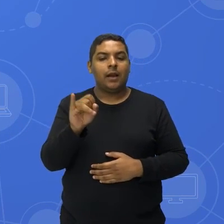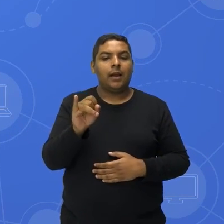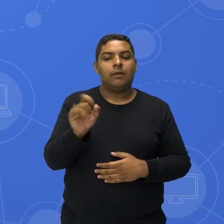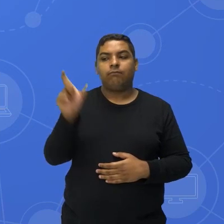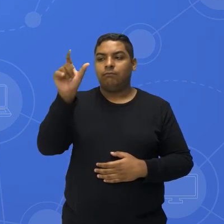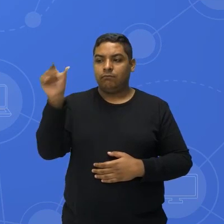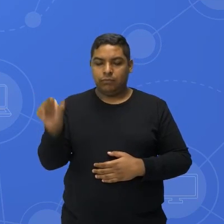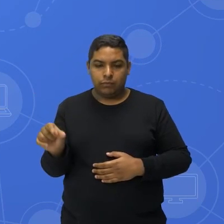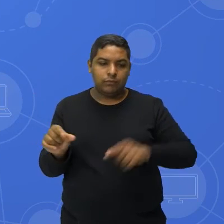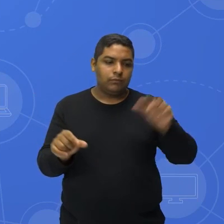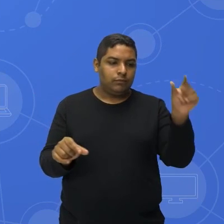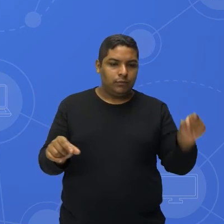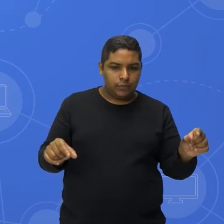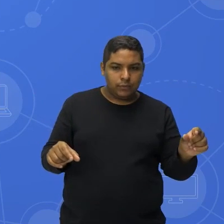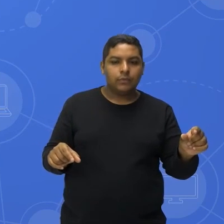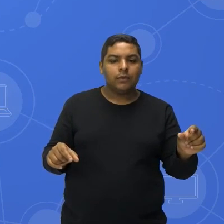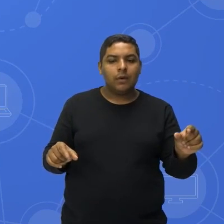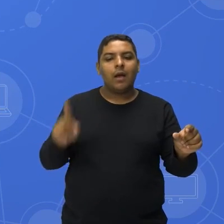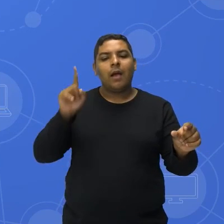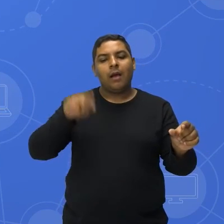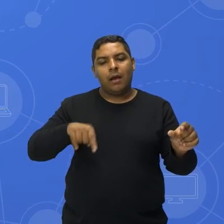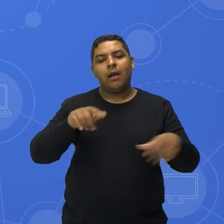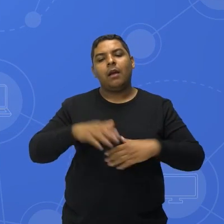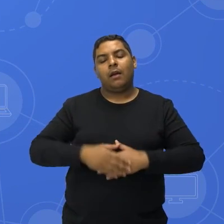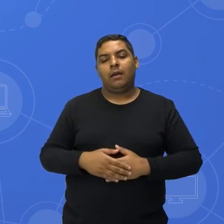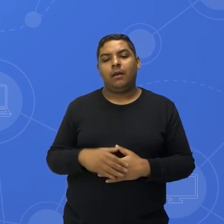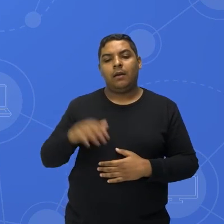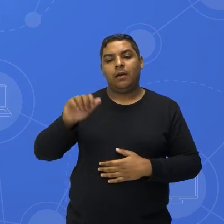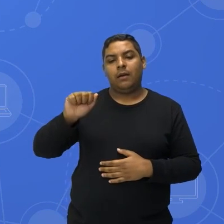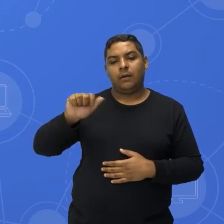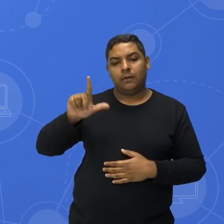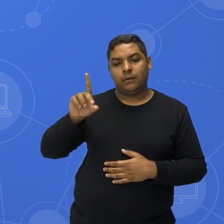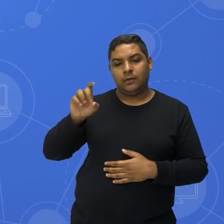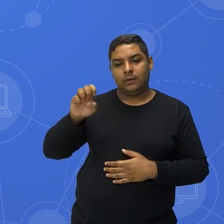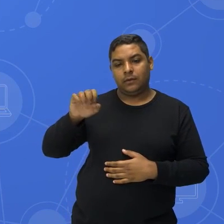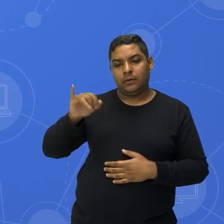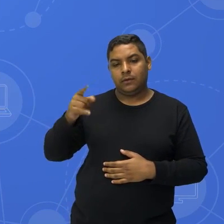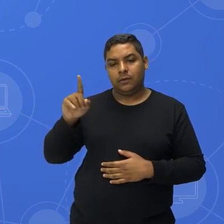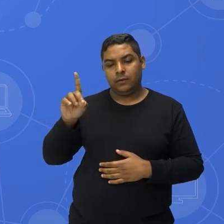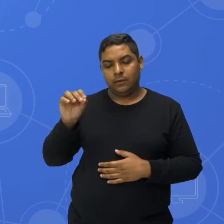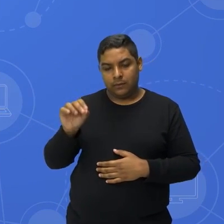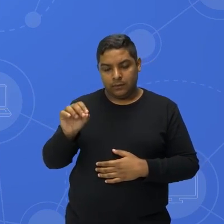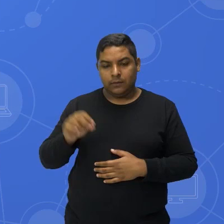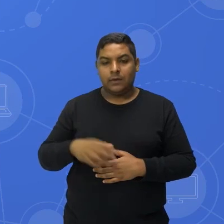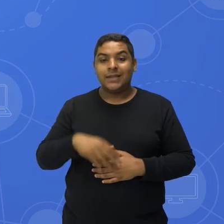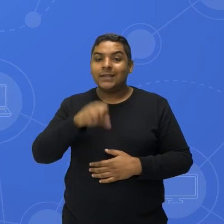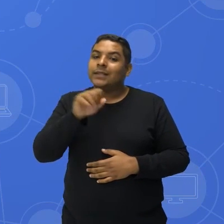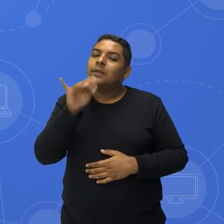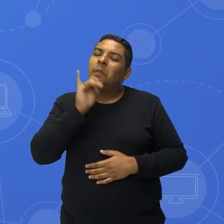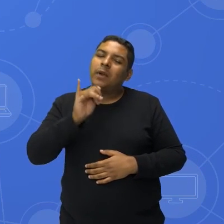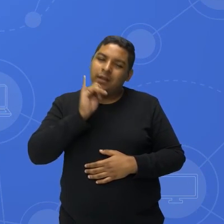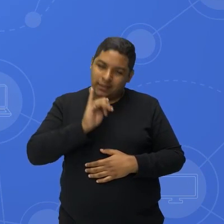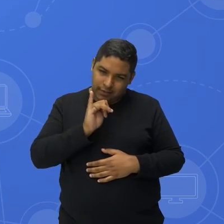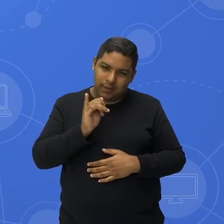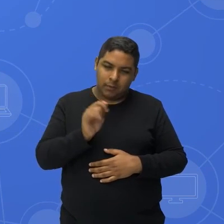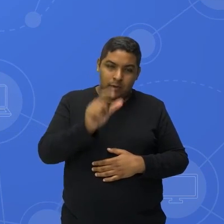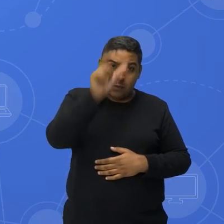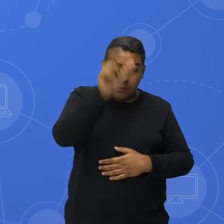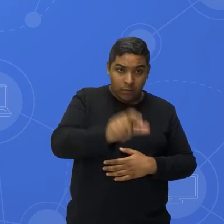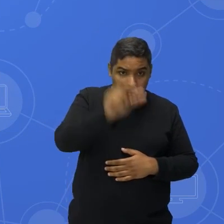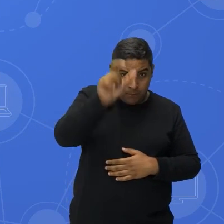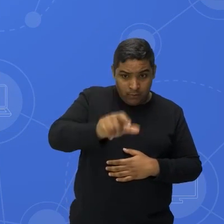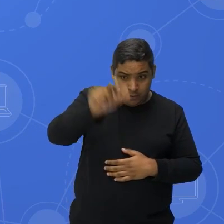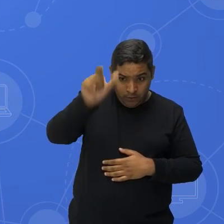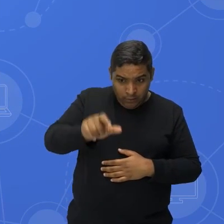cadeia, nas pontas da cadeia, a gente está diante de um aldeído. Já se a carbonila se apresenta no meio